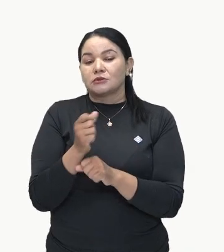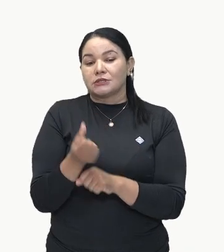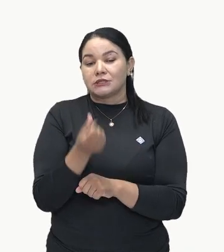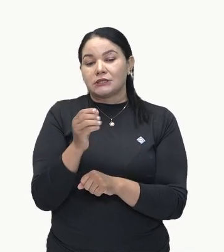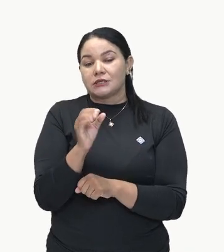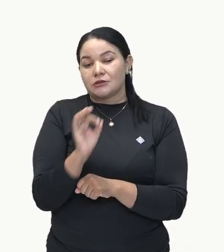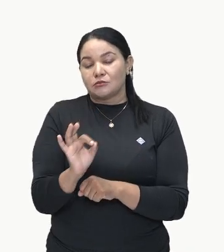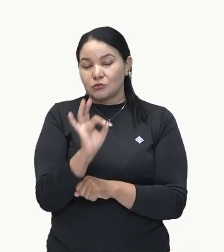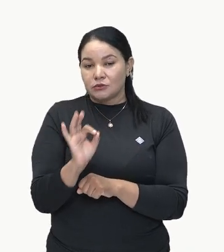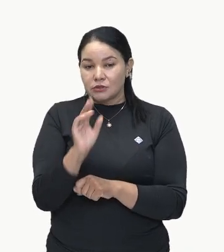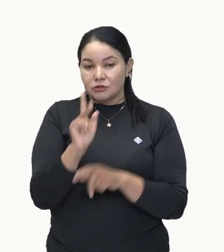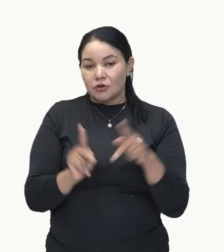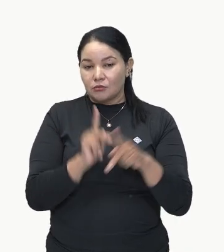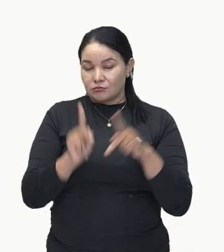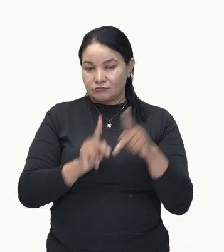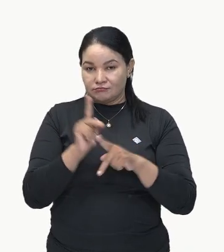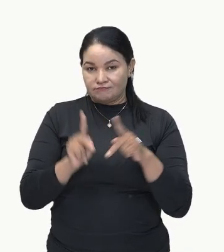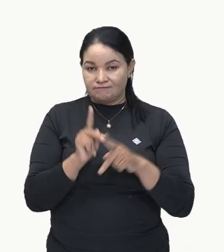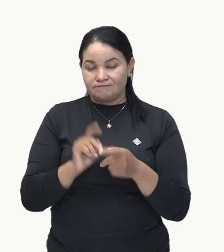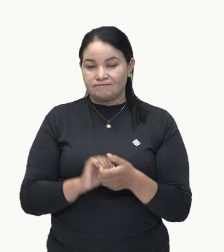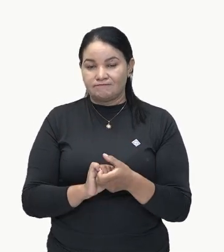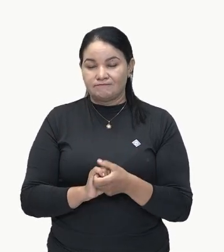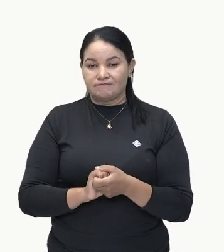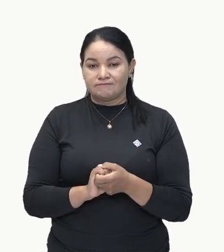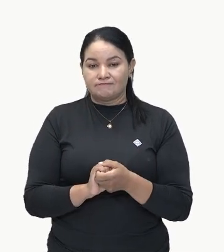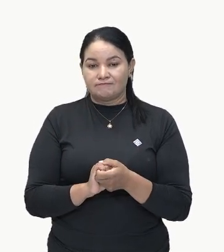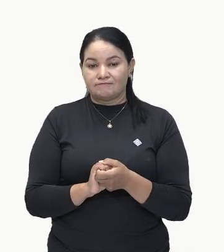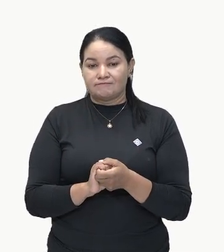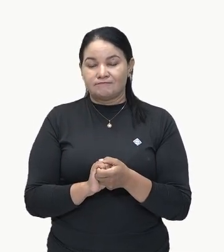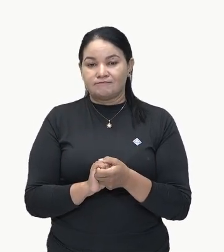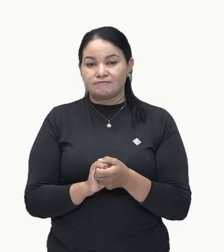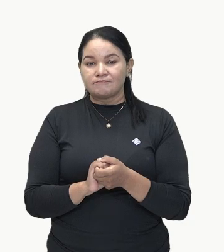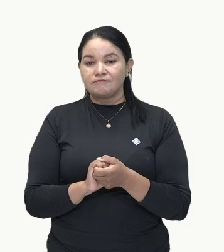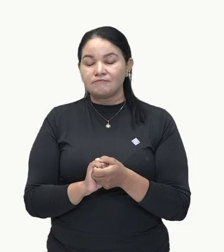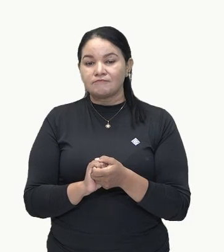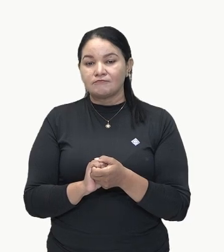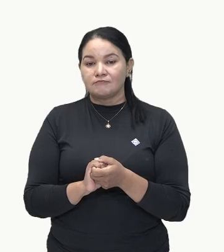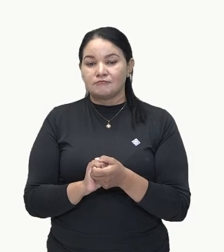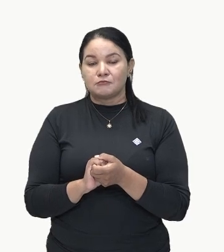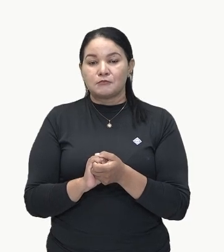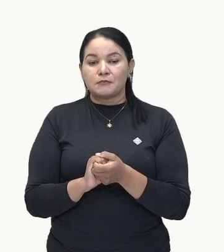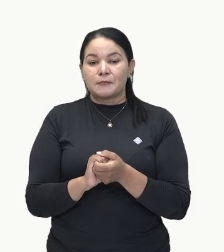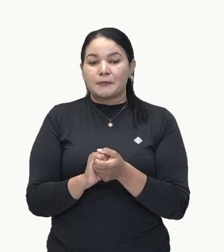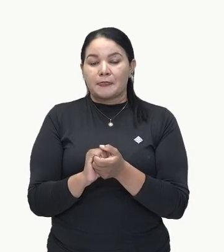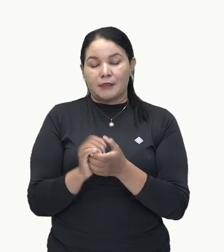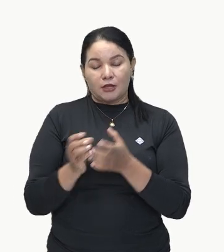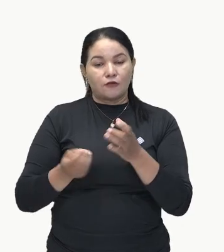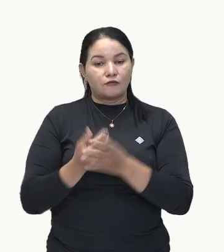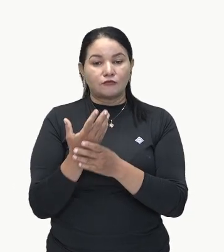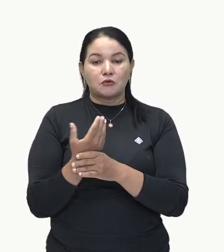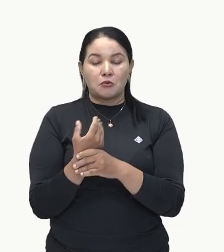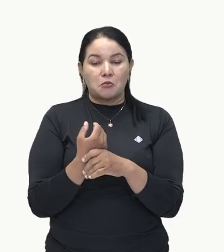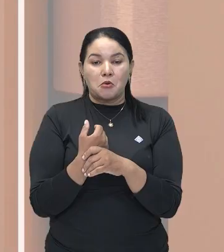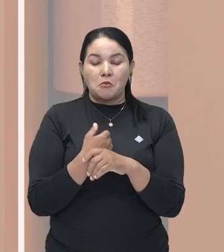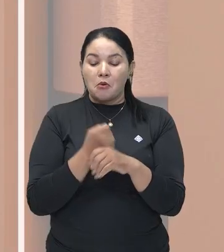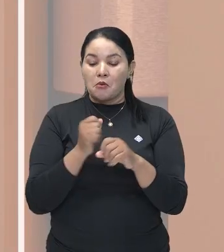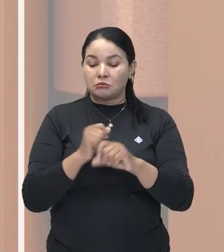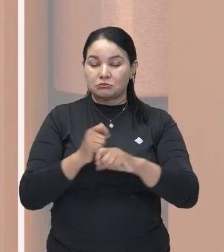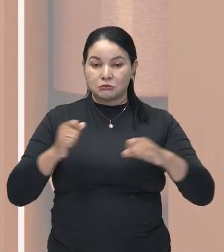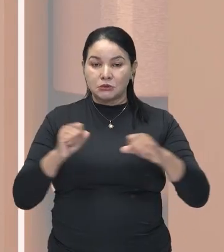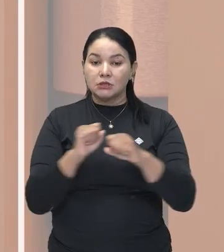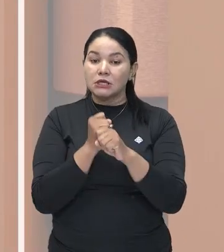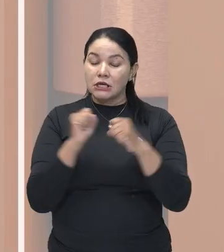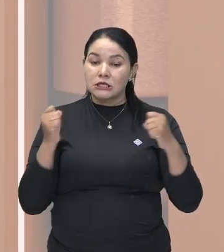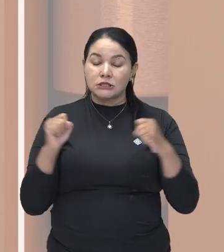dos Grandes Lagos, cerca de 6% da população, formando essas megalópolis. Então, gente, os